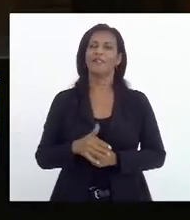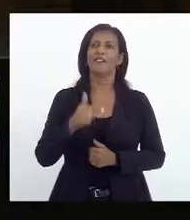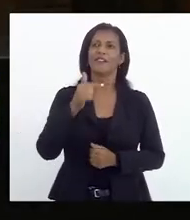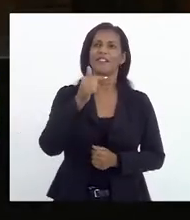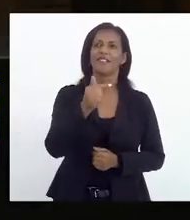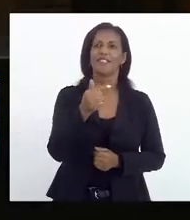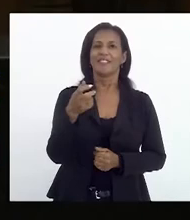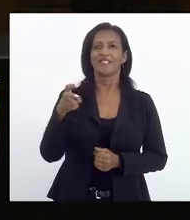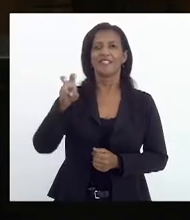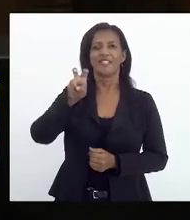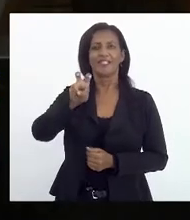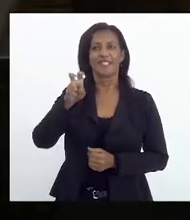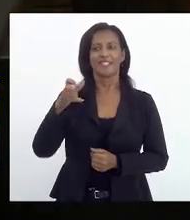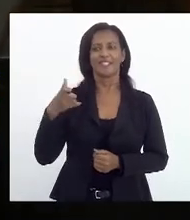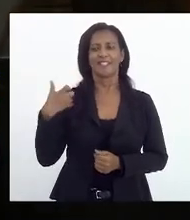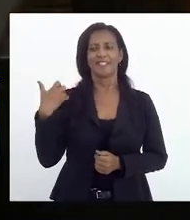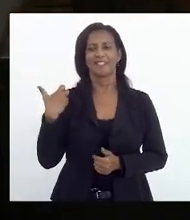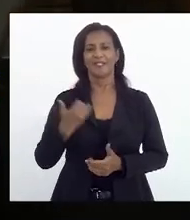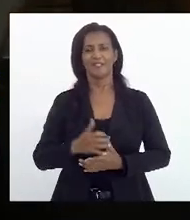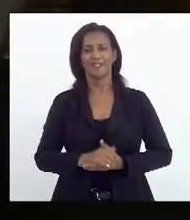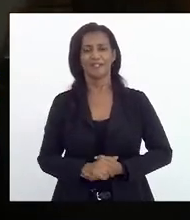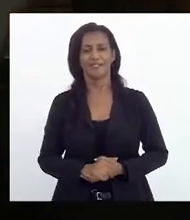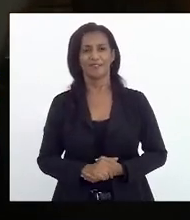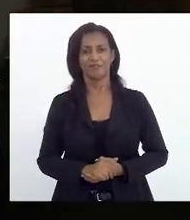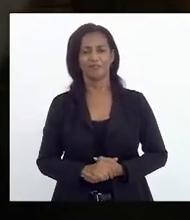meus 75 anos